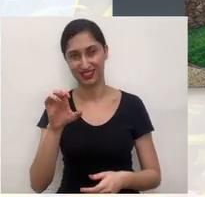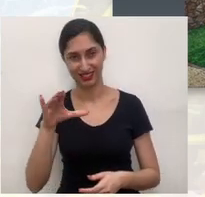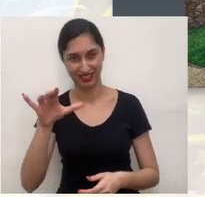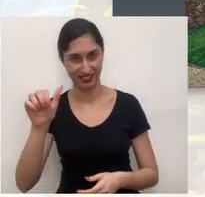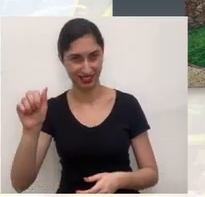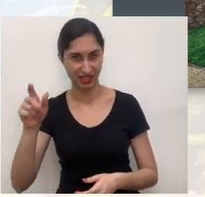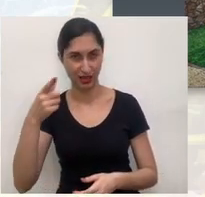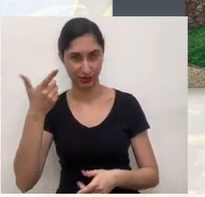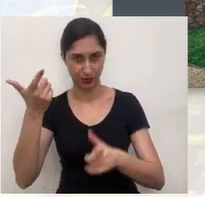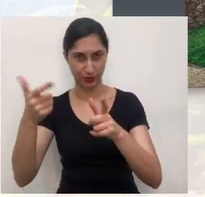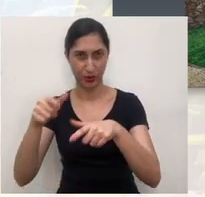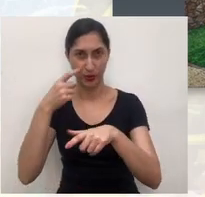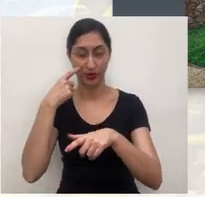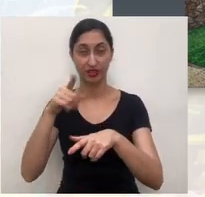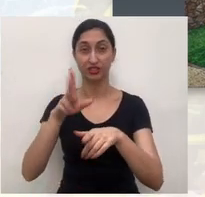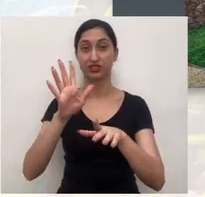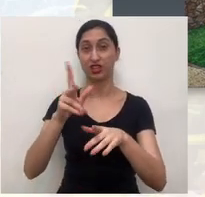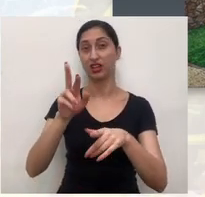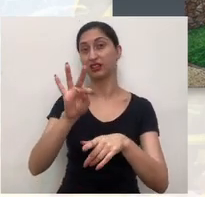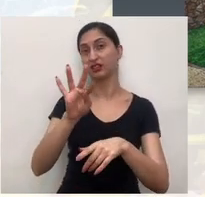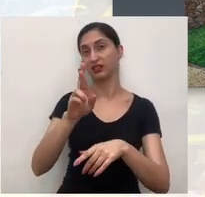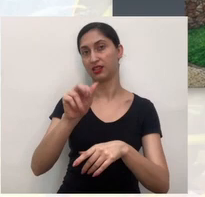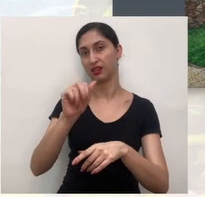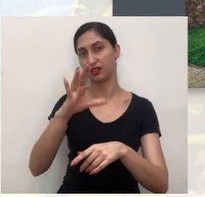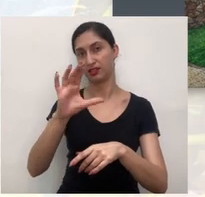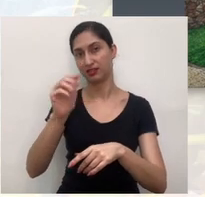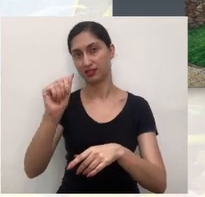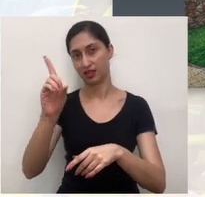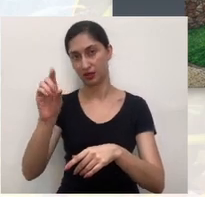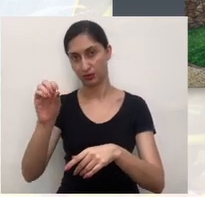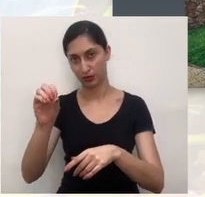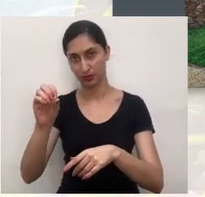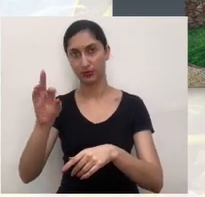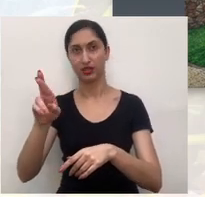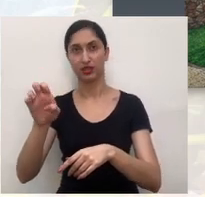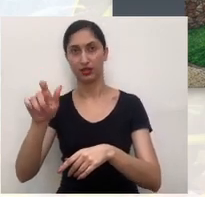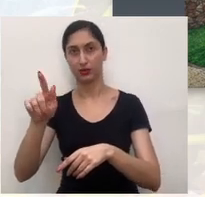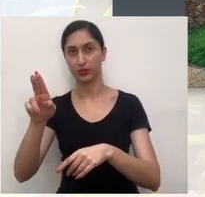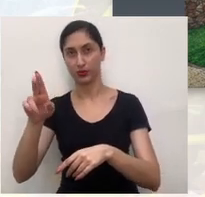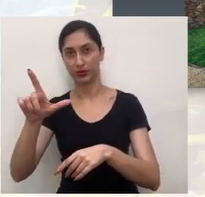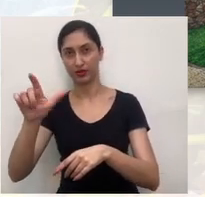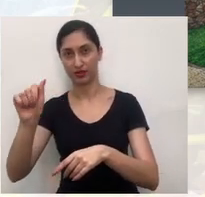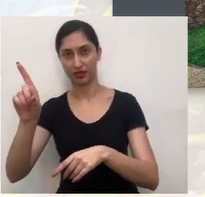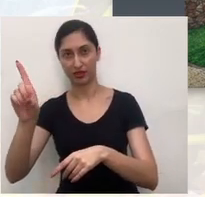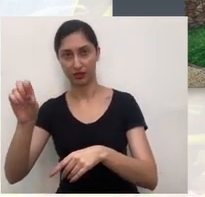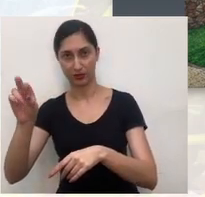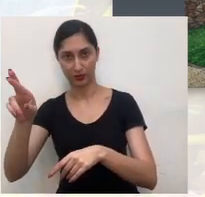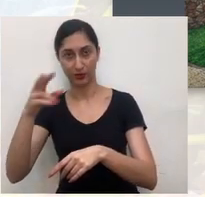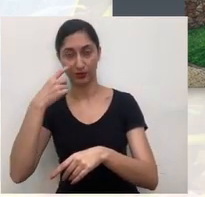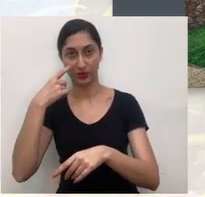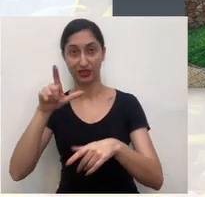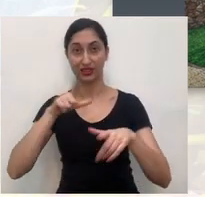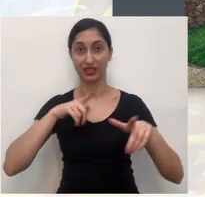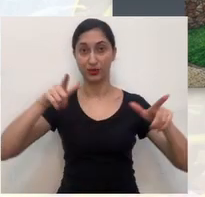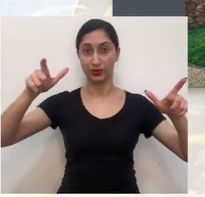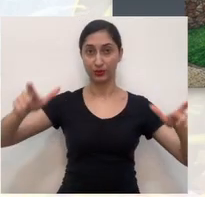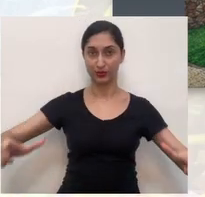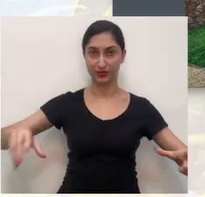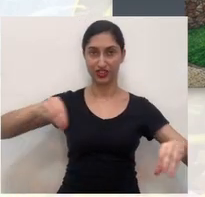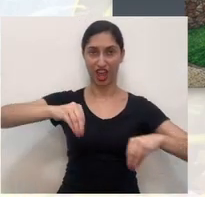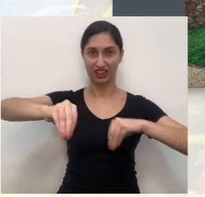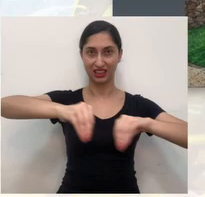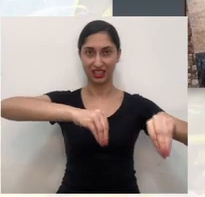feita sob um traçado regulador. Né? Ele usa esse tabuleiro de xadrez de gramas de 2